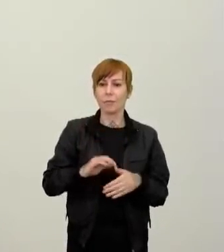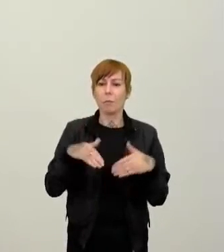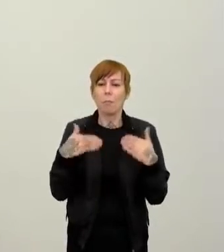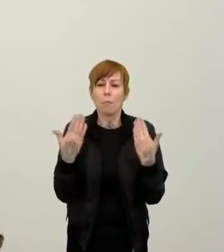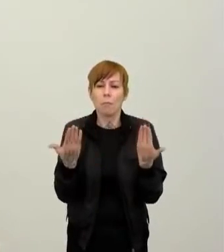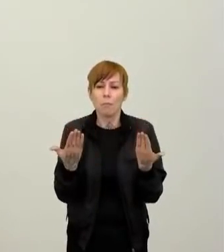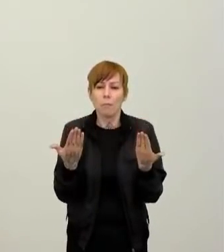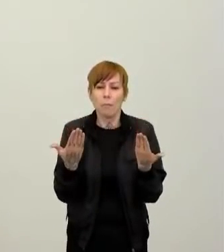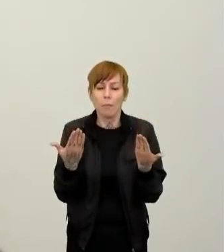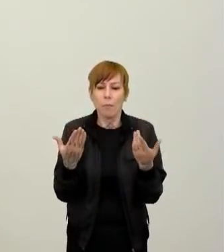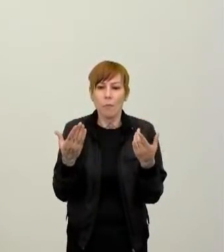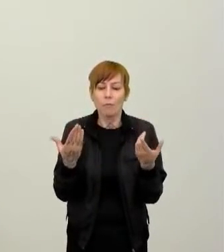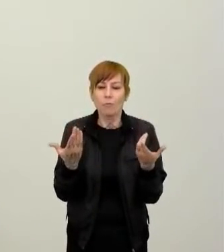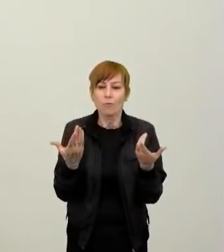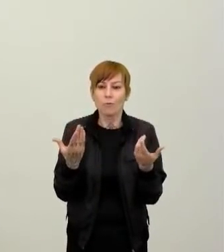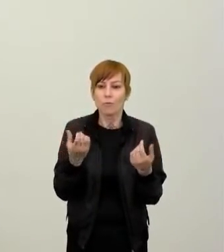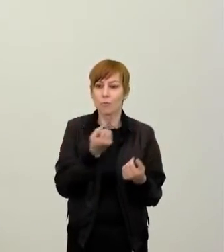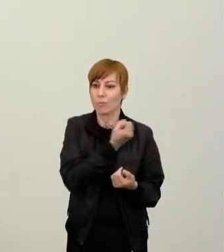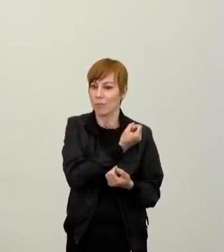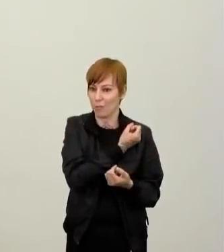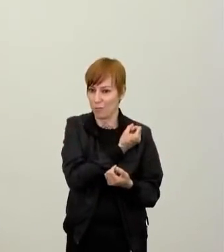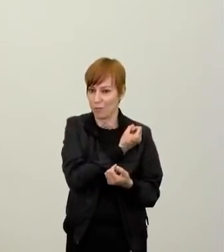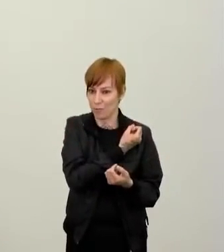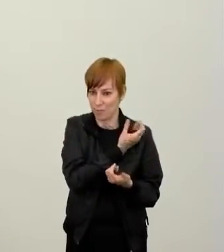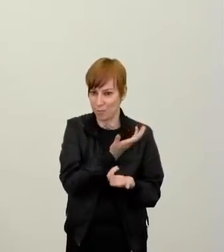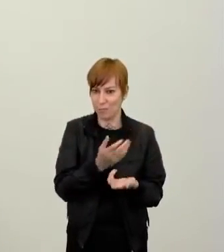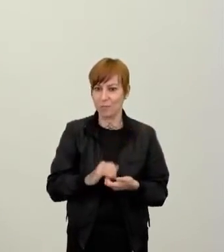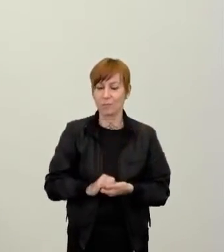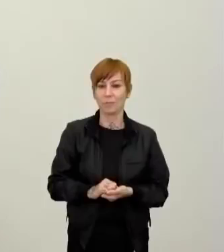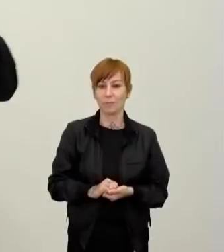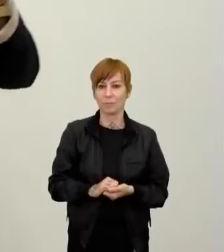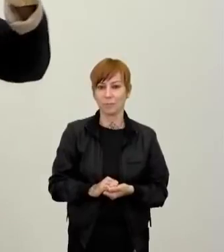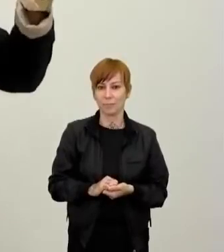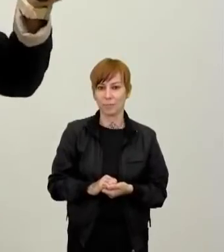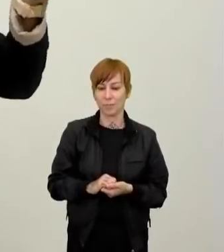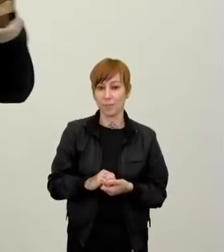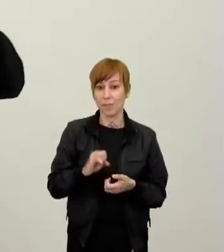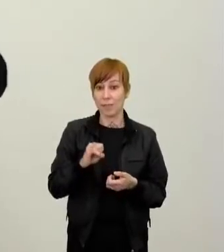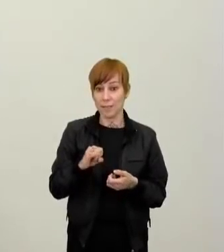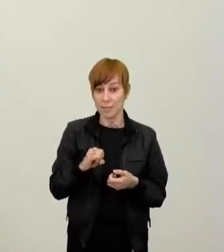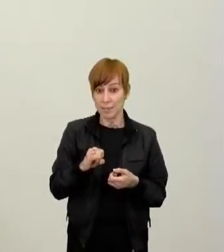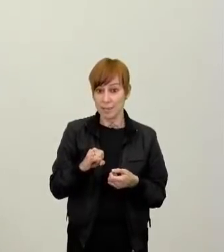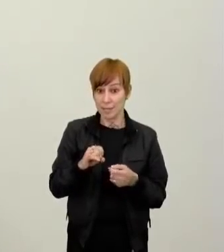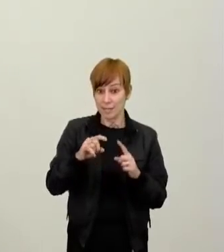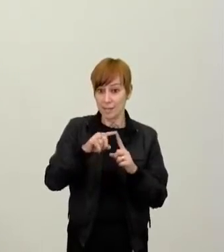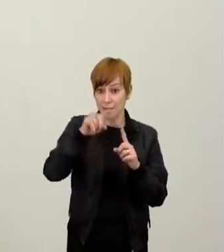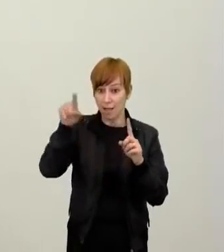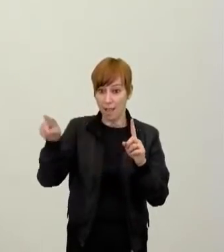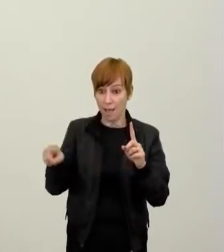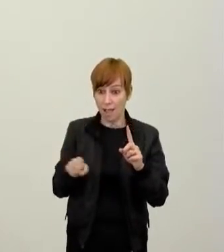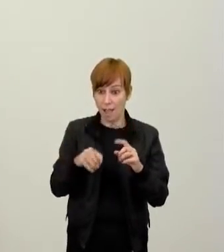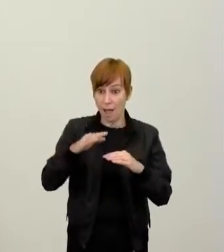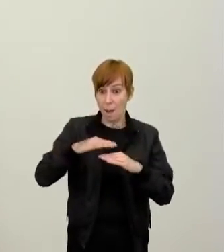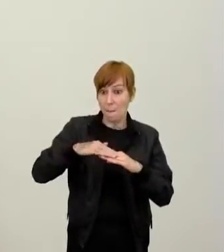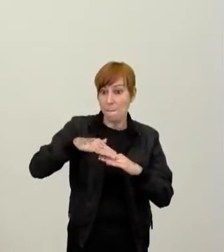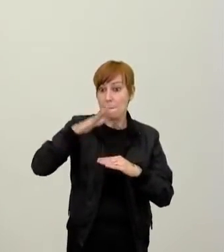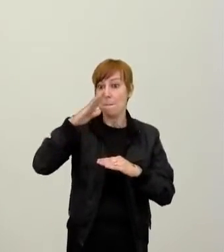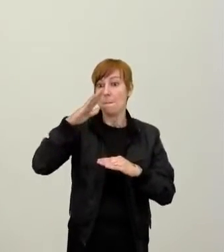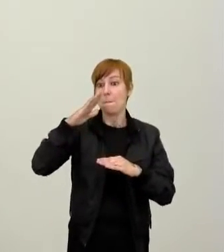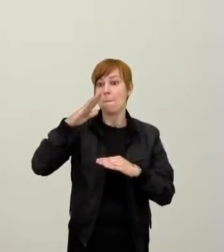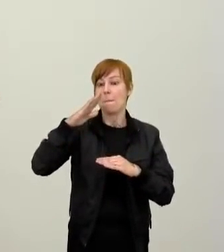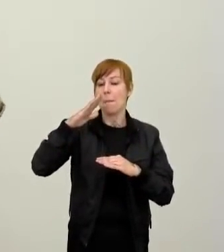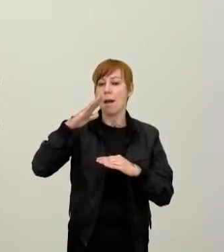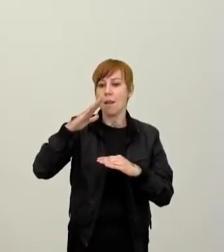aí, pra gente fazer com mais calma, foi aí que a gente parou. Olha, quanto maior a área, mais tempo gasta para ele fazer o serviço